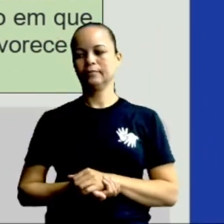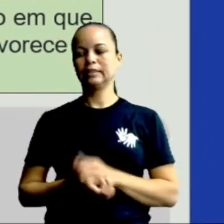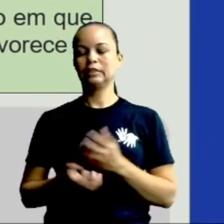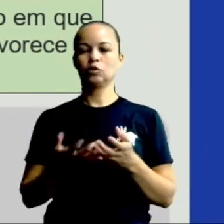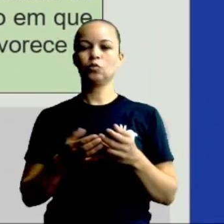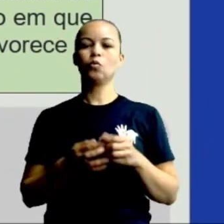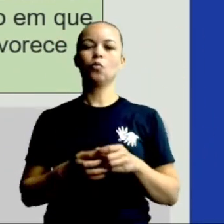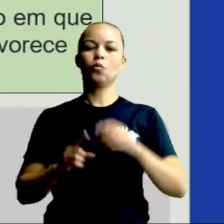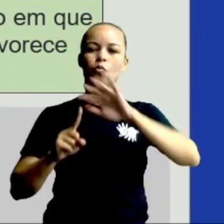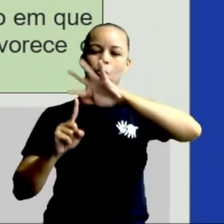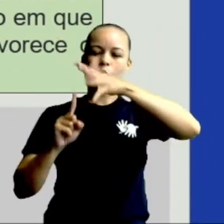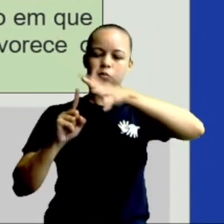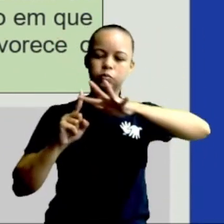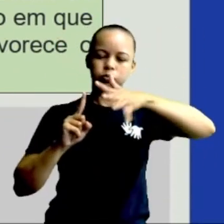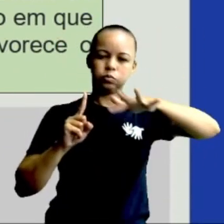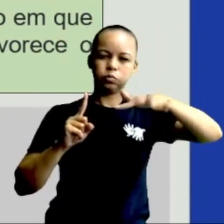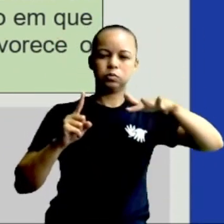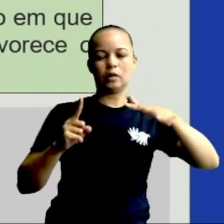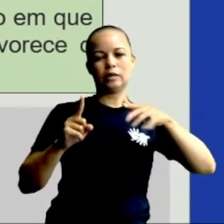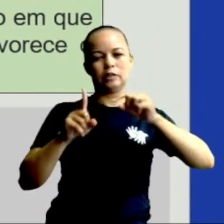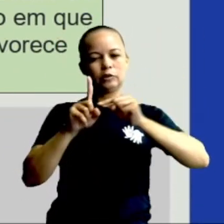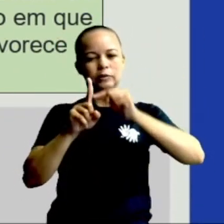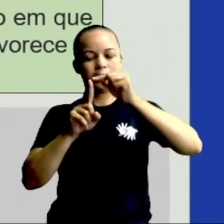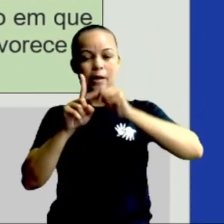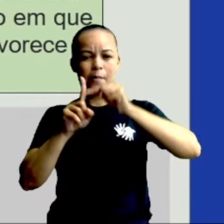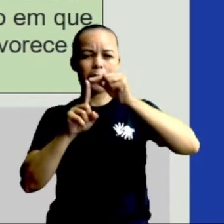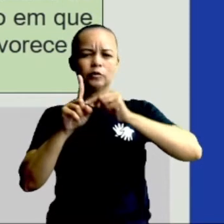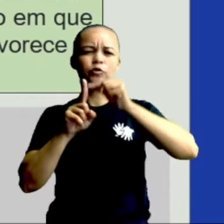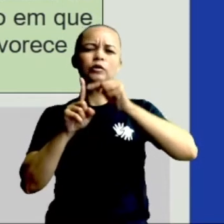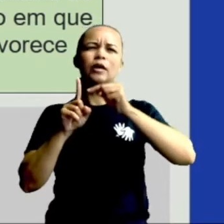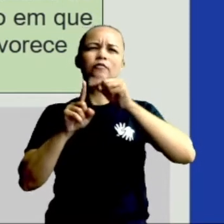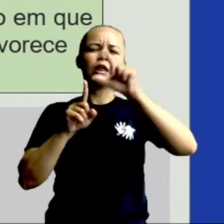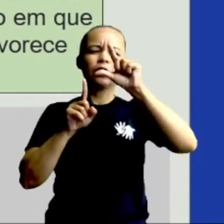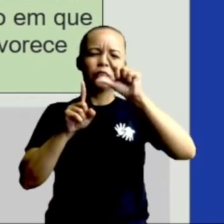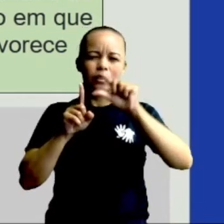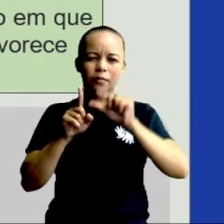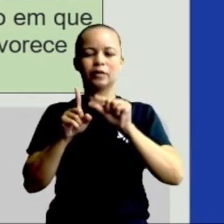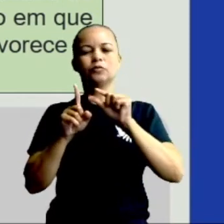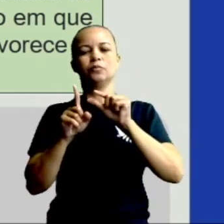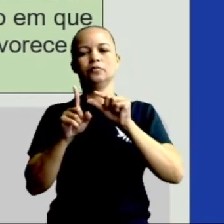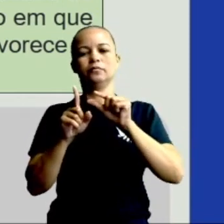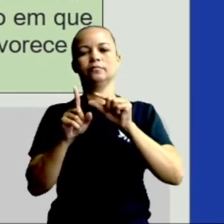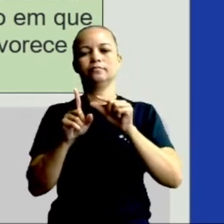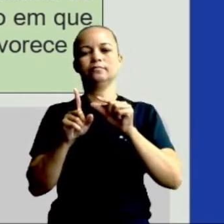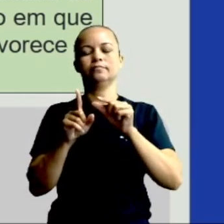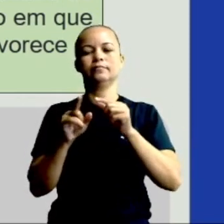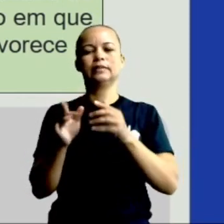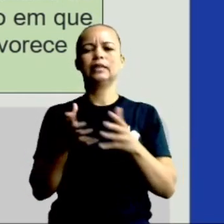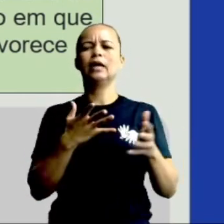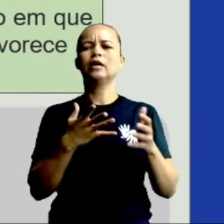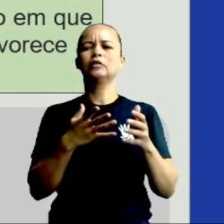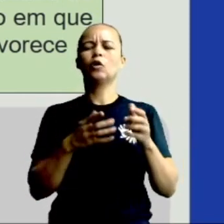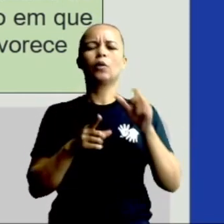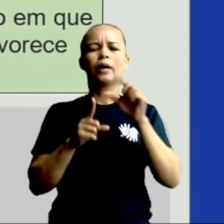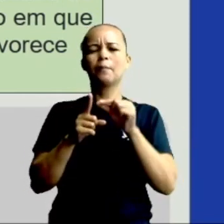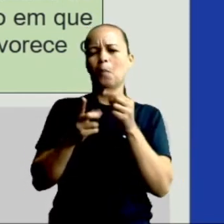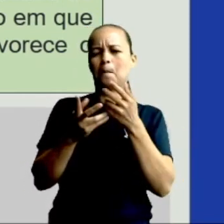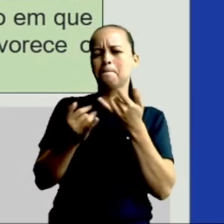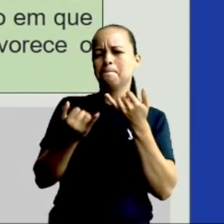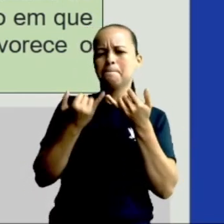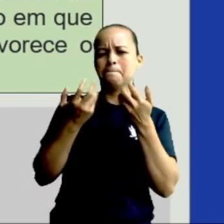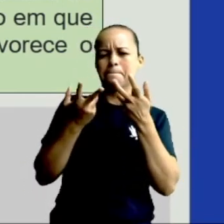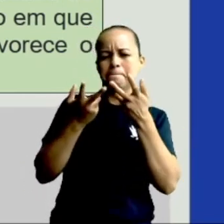é a estação típica de redução de temperatura, quer dizer, a temperatura vai diminuindo um pouquinho, Só que é pouco